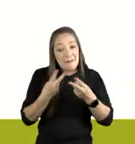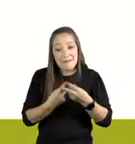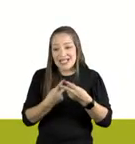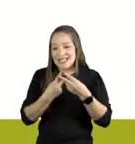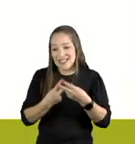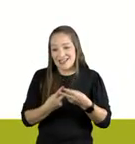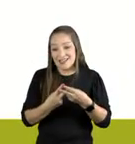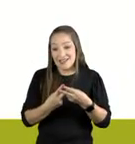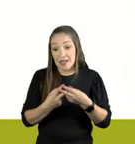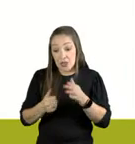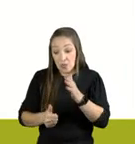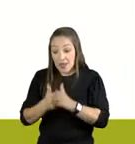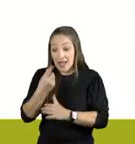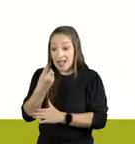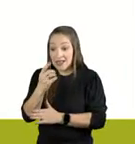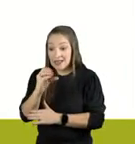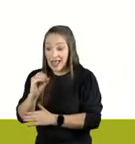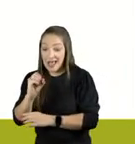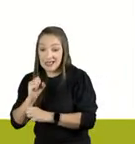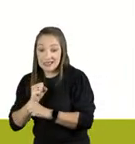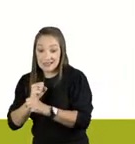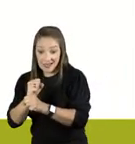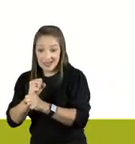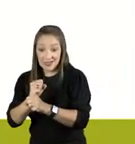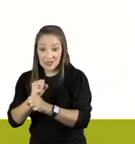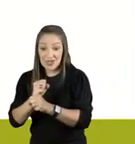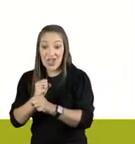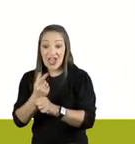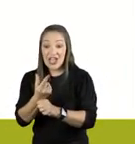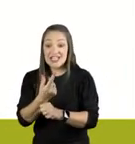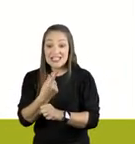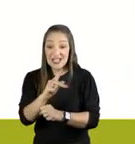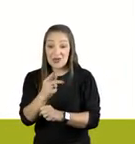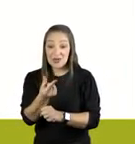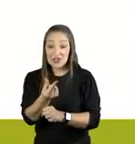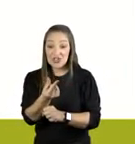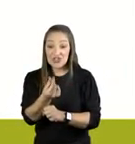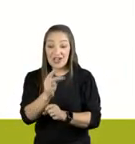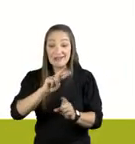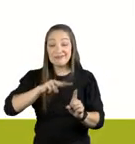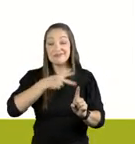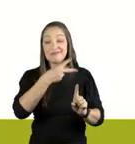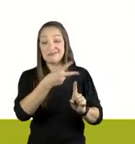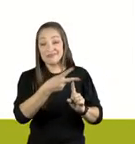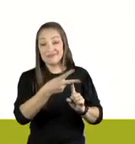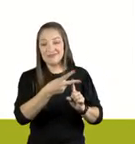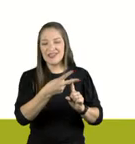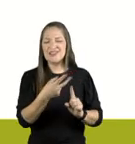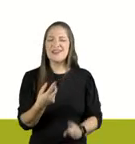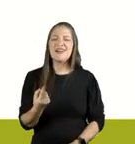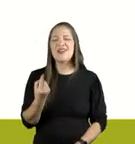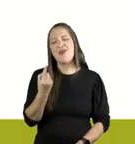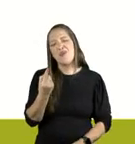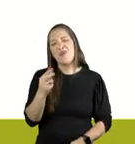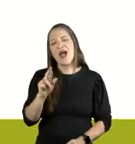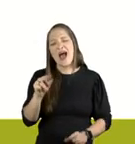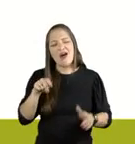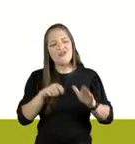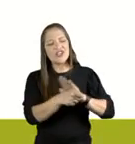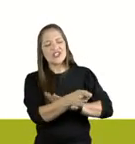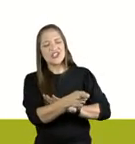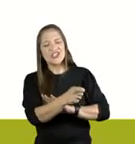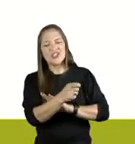dobrar. 10 anos para eu ganhar R$1, eu vou ganhar 2. Putz, mas eu sei que nos últimos